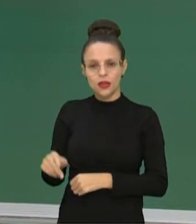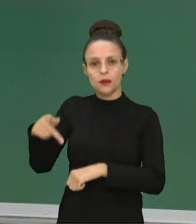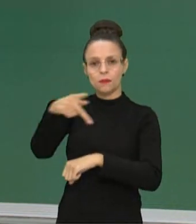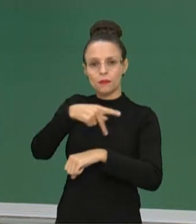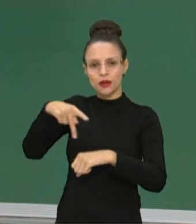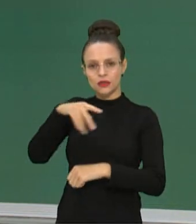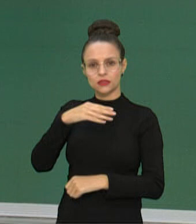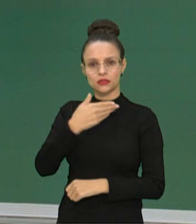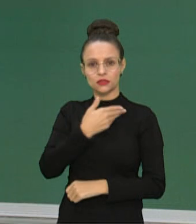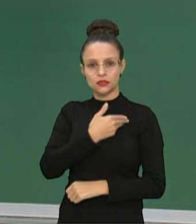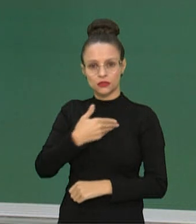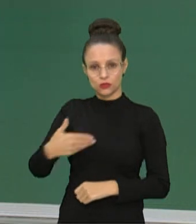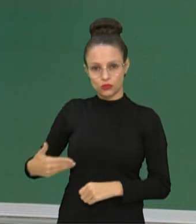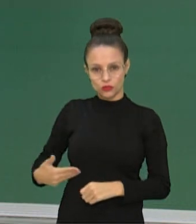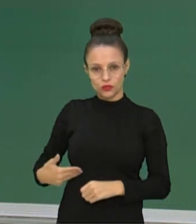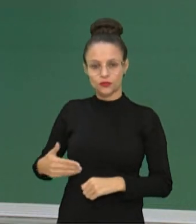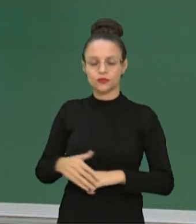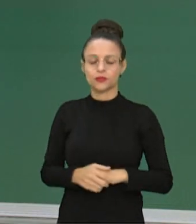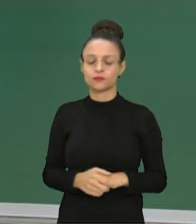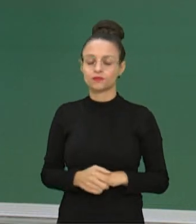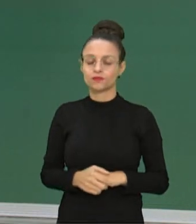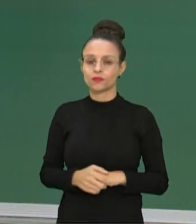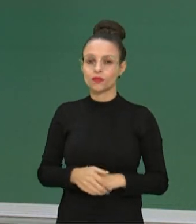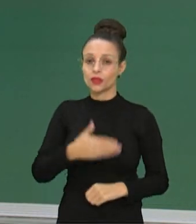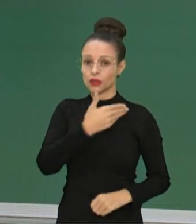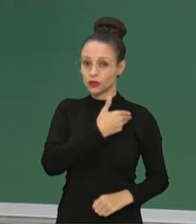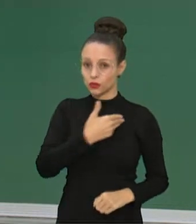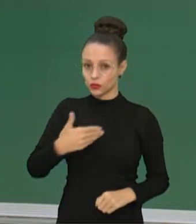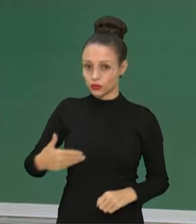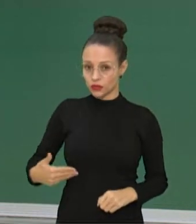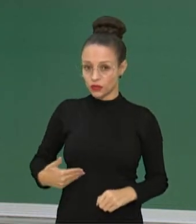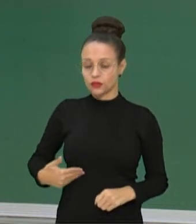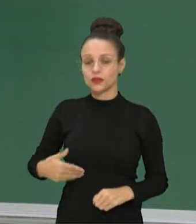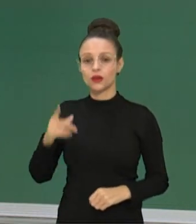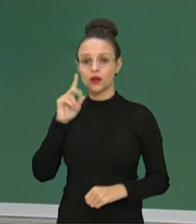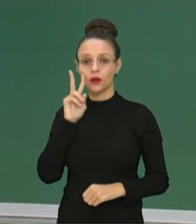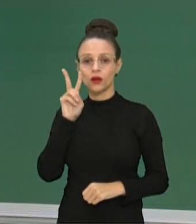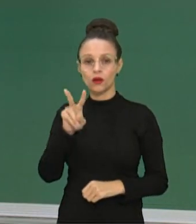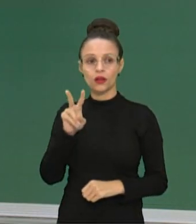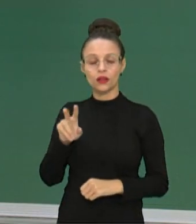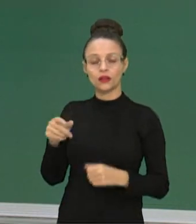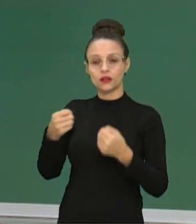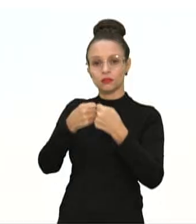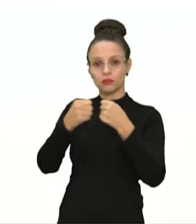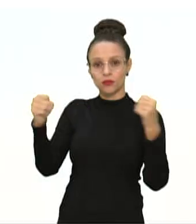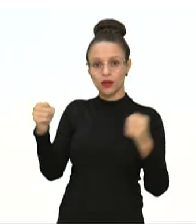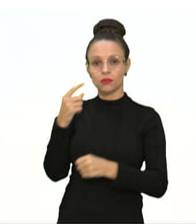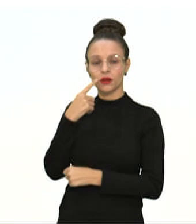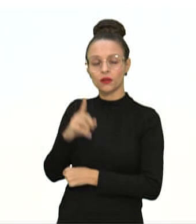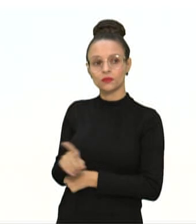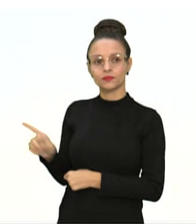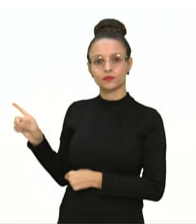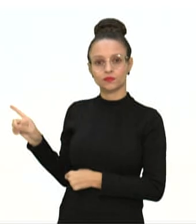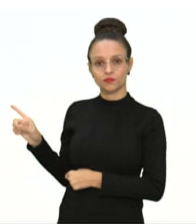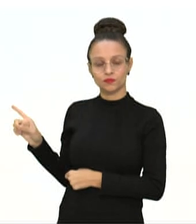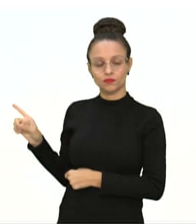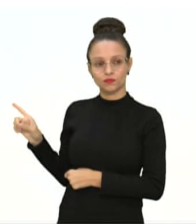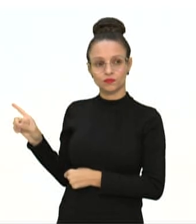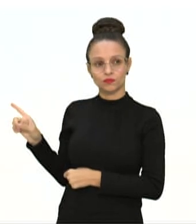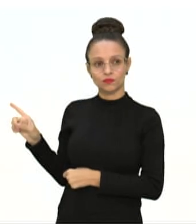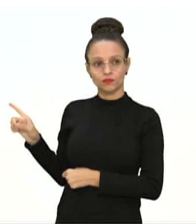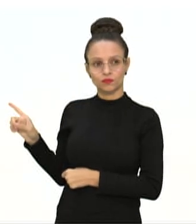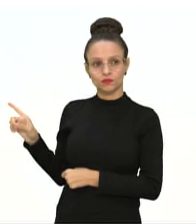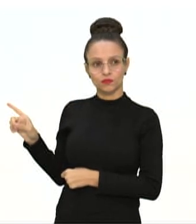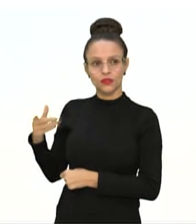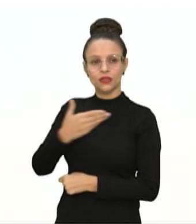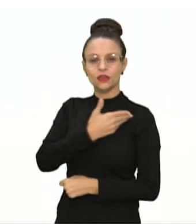Iugoslávia. A Iugoslávia, quando você olha, a gente vai ver no mapa, aqui ó, tá vendo? A Iugoslávia